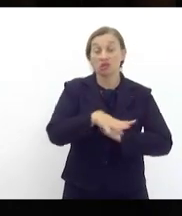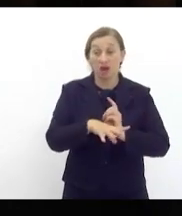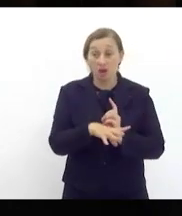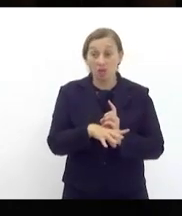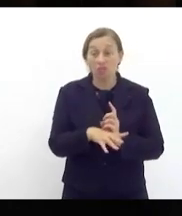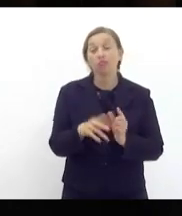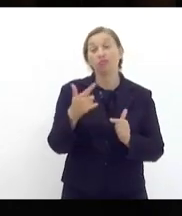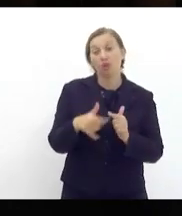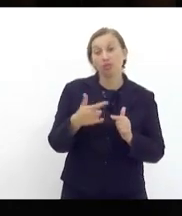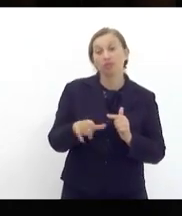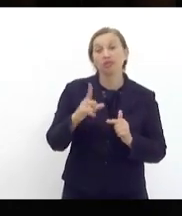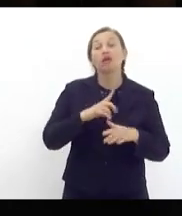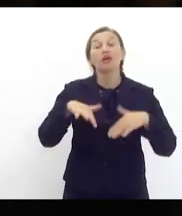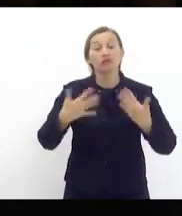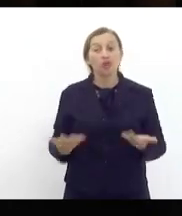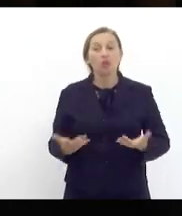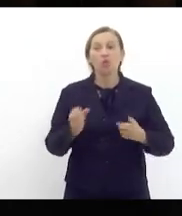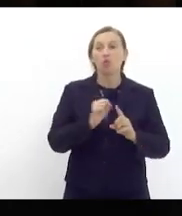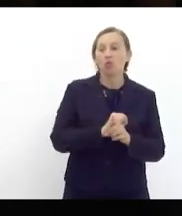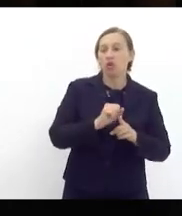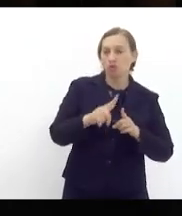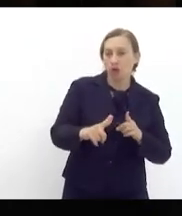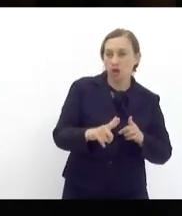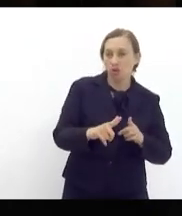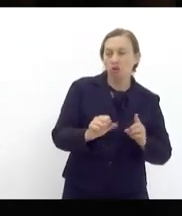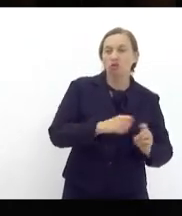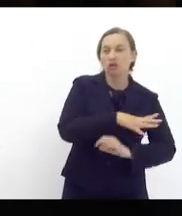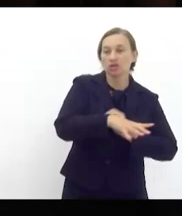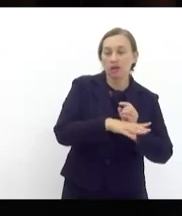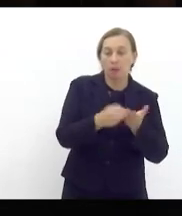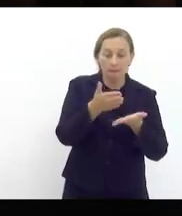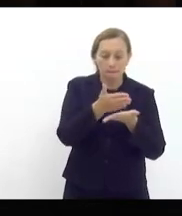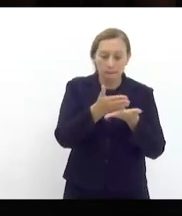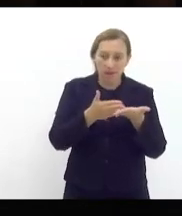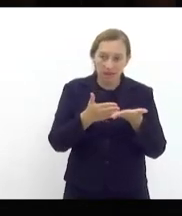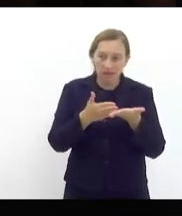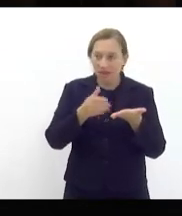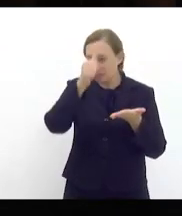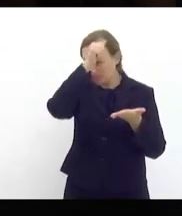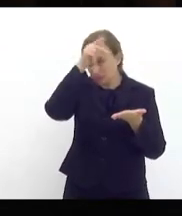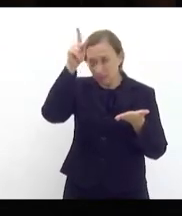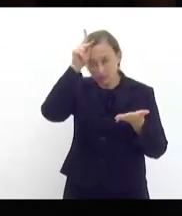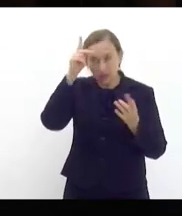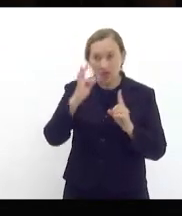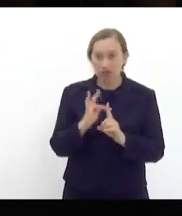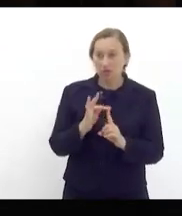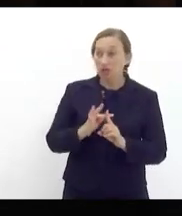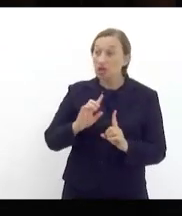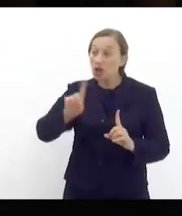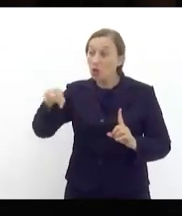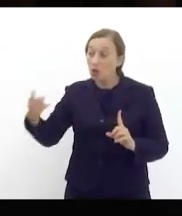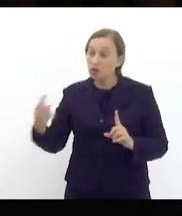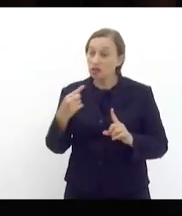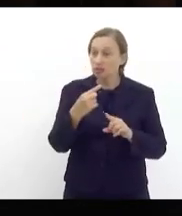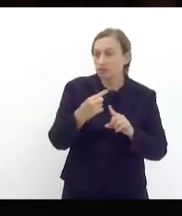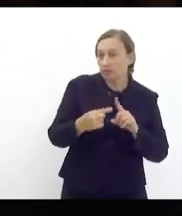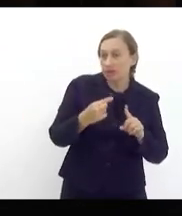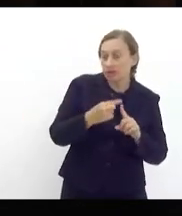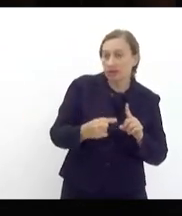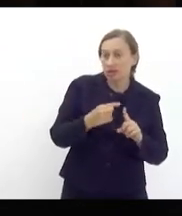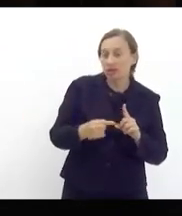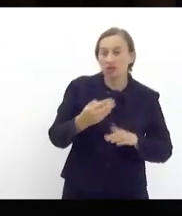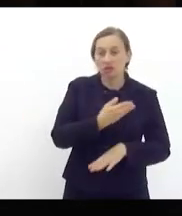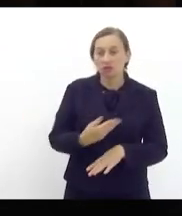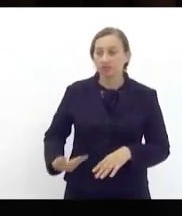teve problemas. Então, o aluguel social, metade é custeado pela prefeitura de Teresópolis e a outra metade é custeada pelo